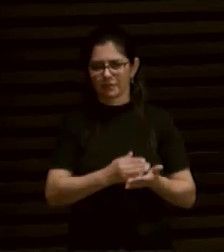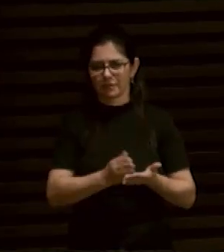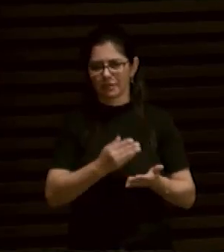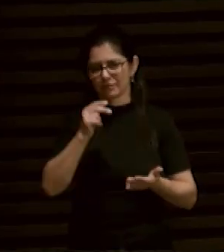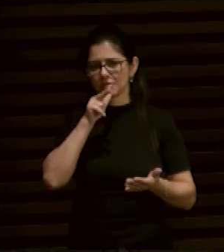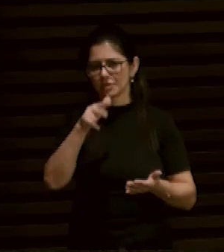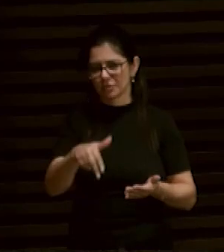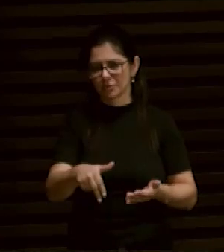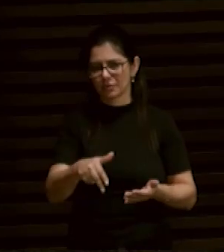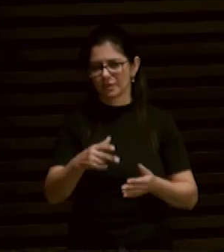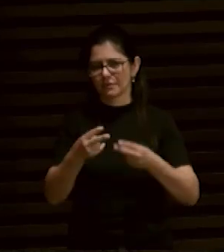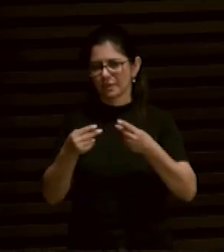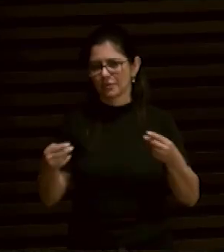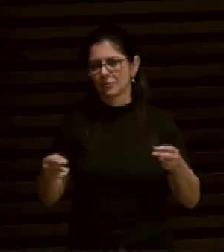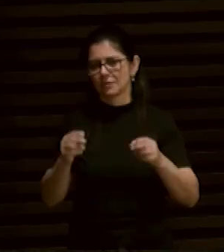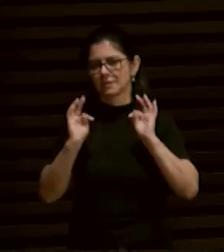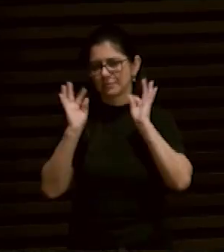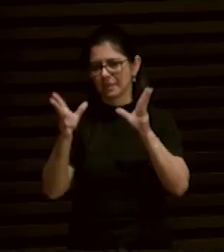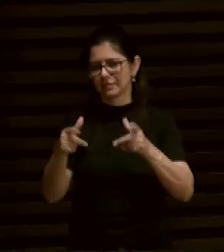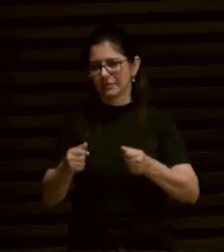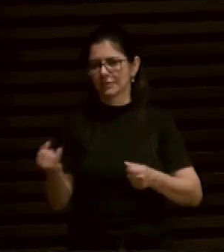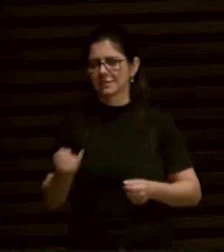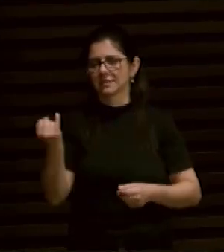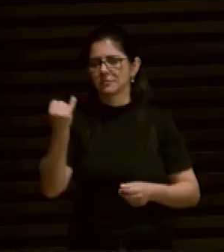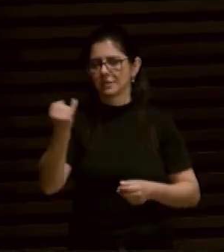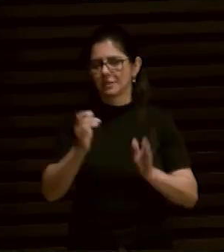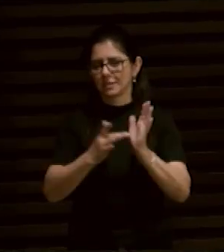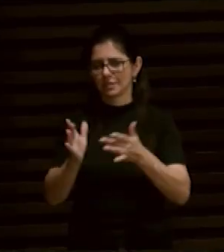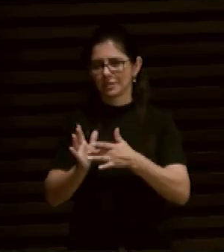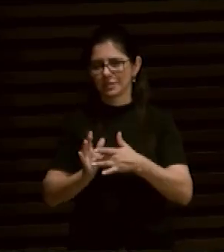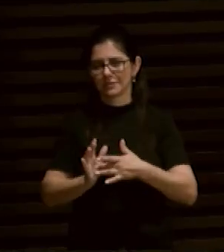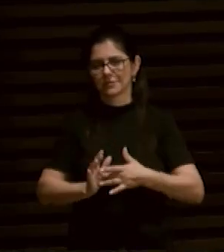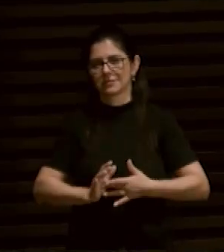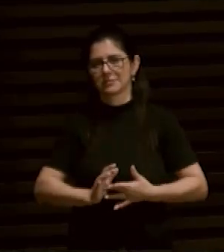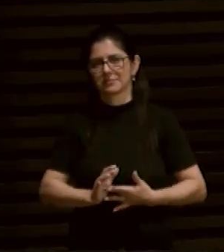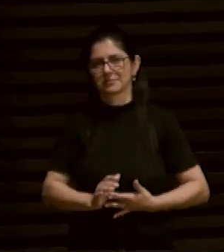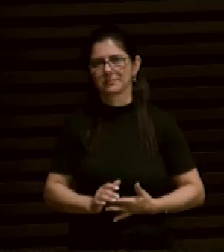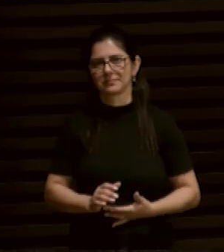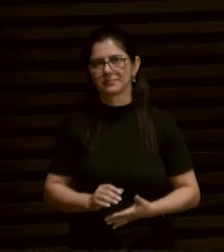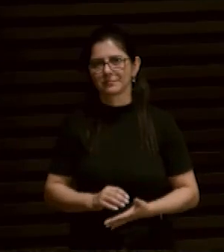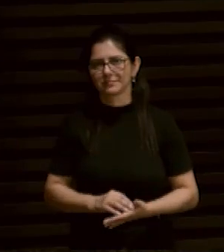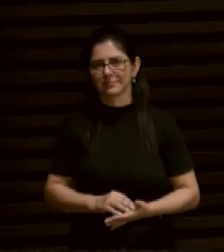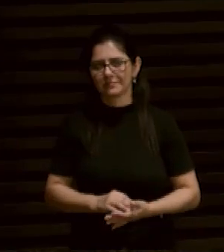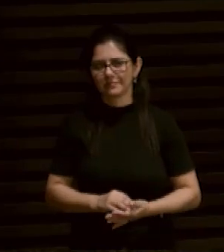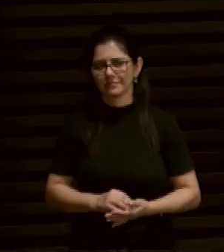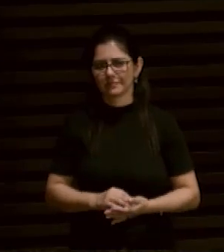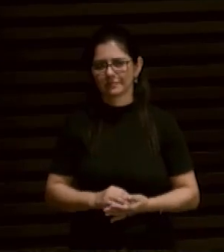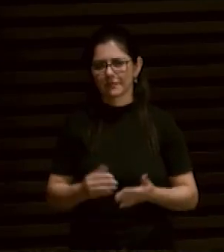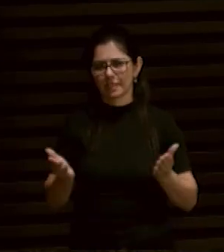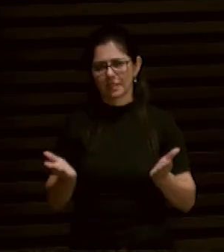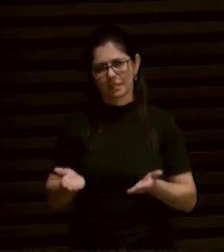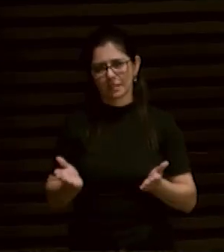irmãos, que importa, mas é sobre Jesus. Outra coisa ainda sobre esse ponto, irmãos, e agora focado naqueles que não